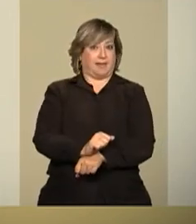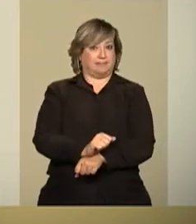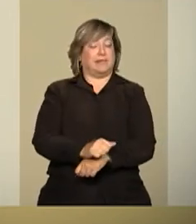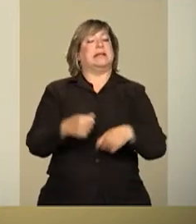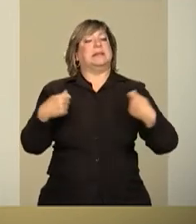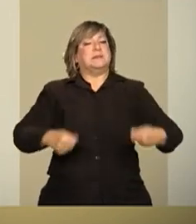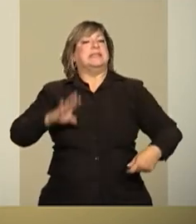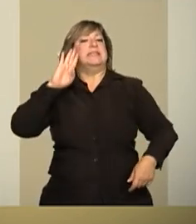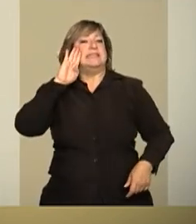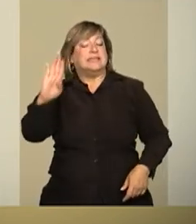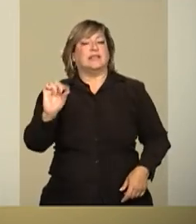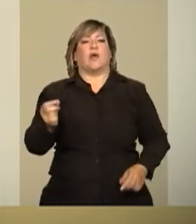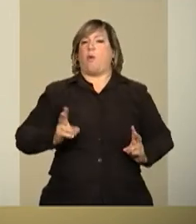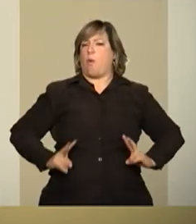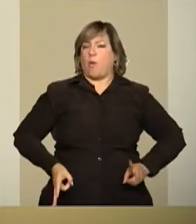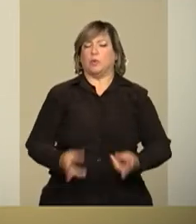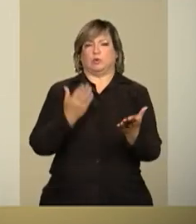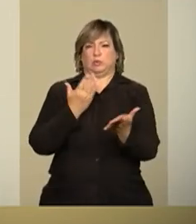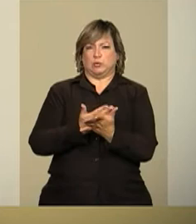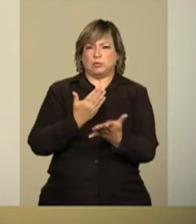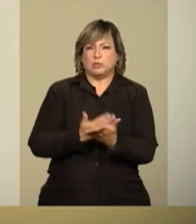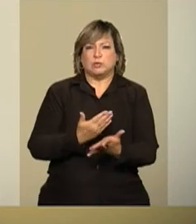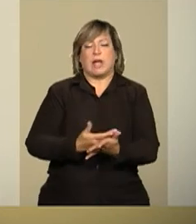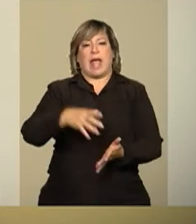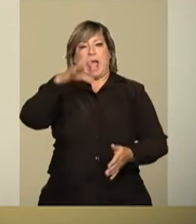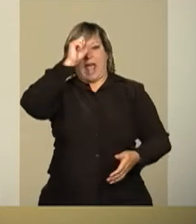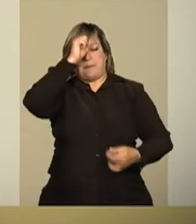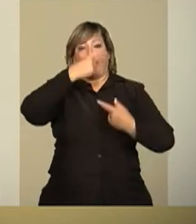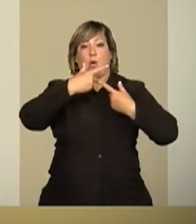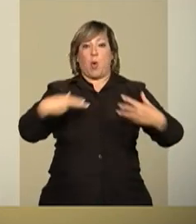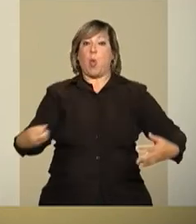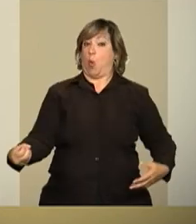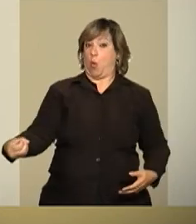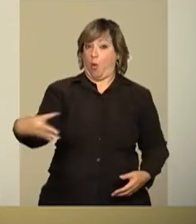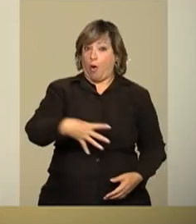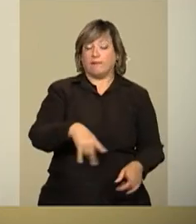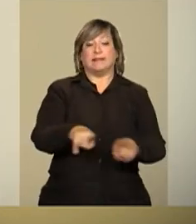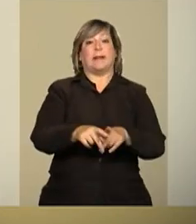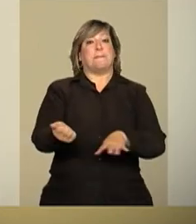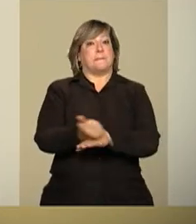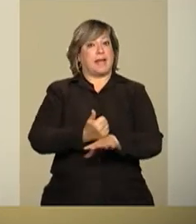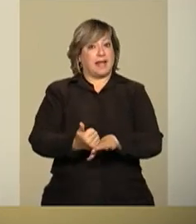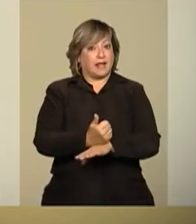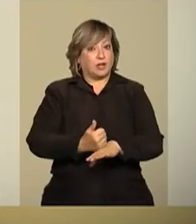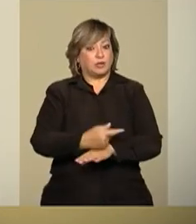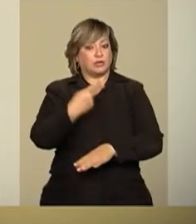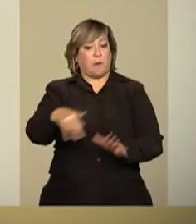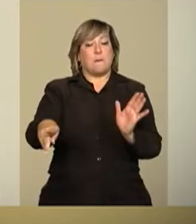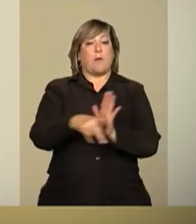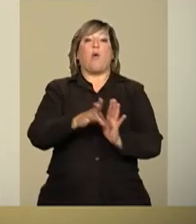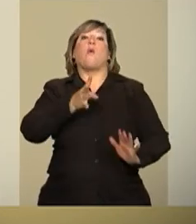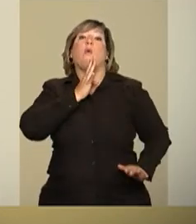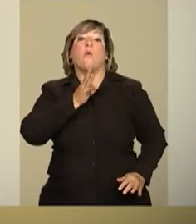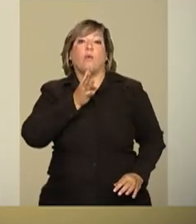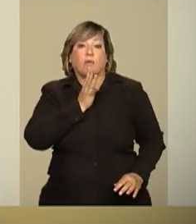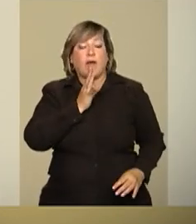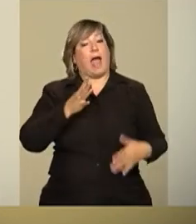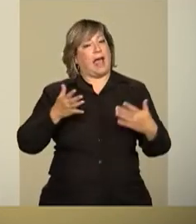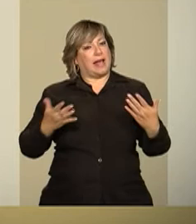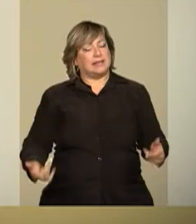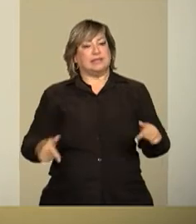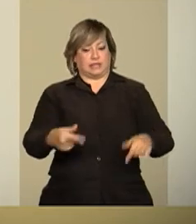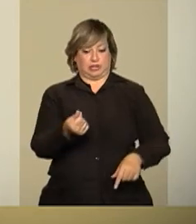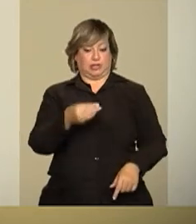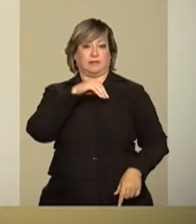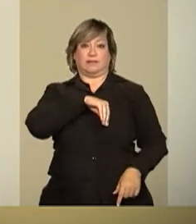é fundamental continuar estudando aprendendo coisas novas e melhorando o seu próprio conhecimento assim